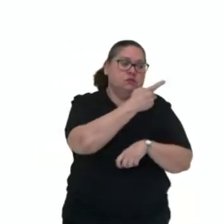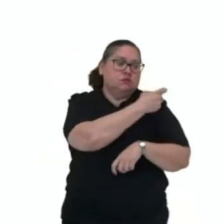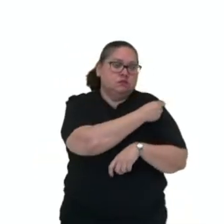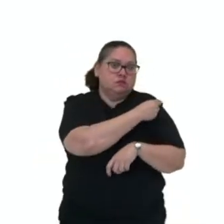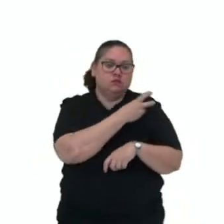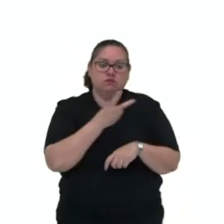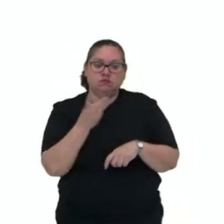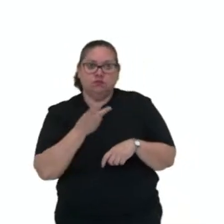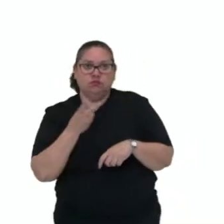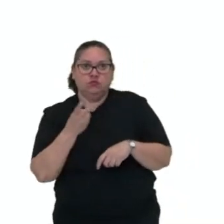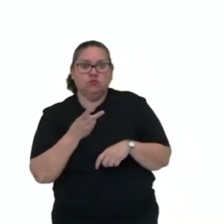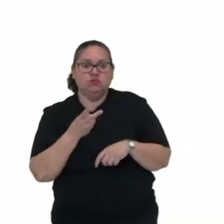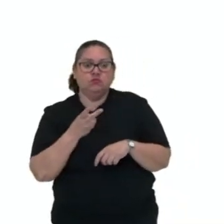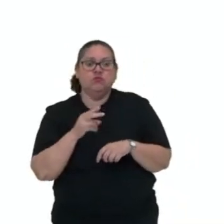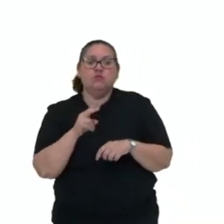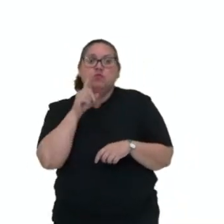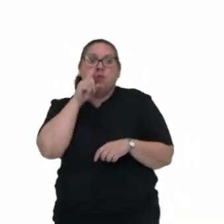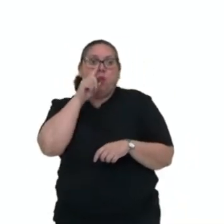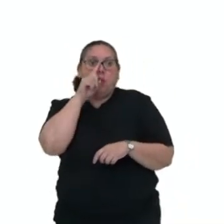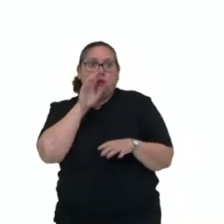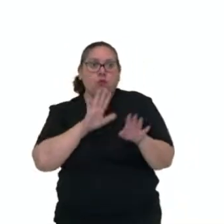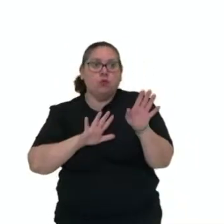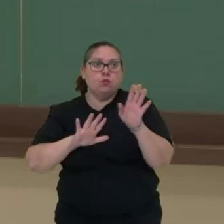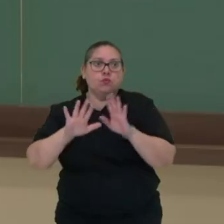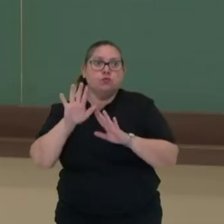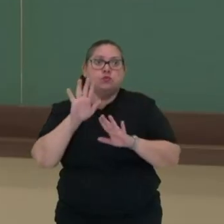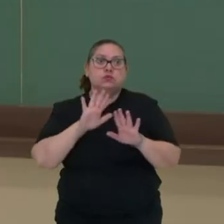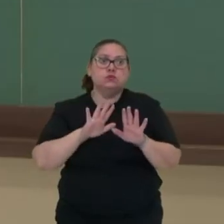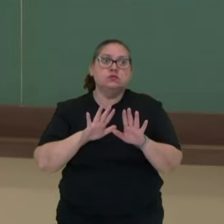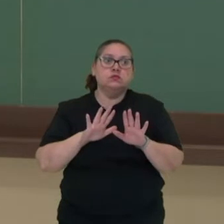tem um animalzinho, se cuide. Se por algum